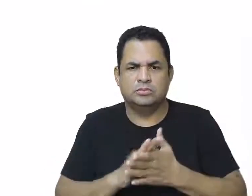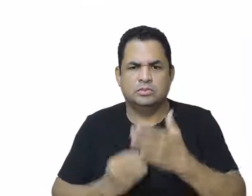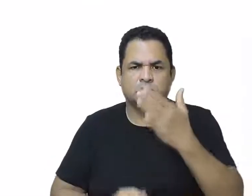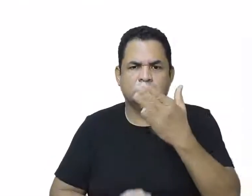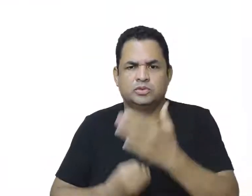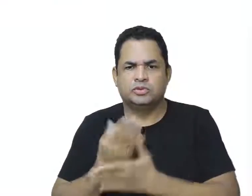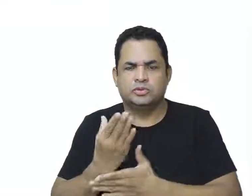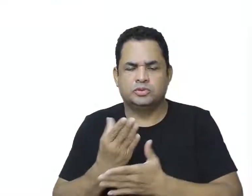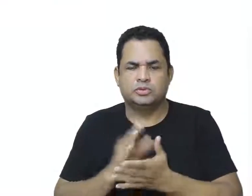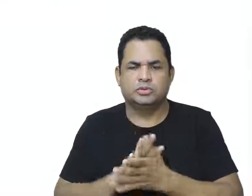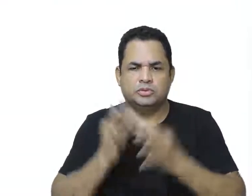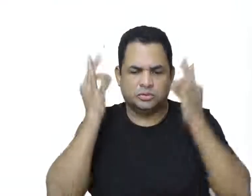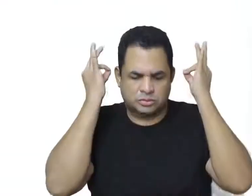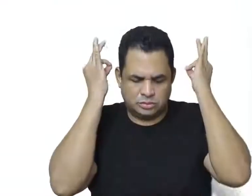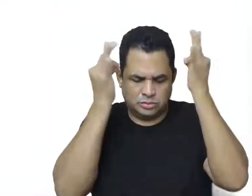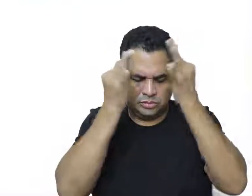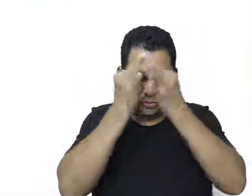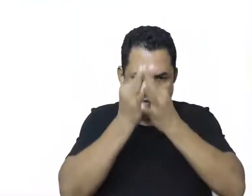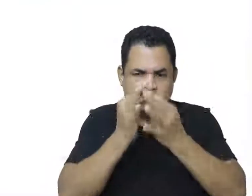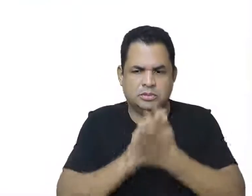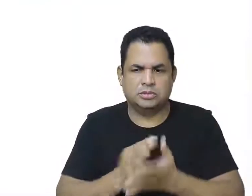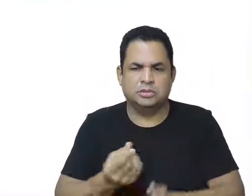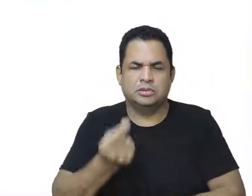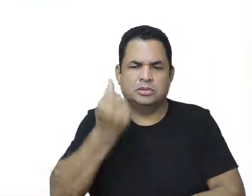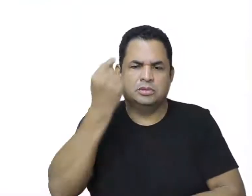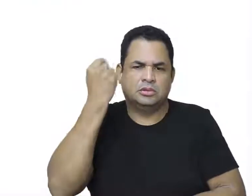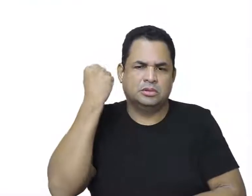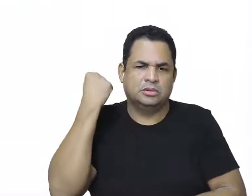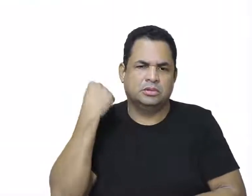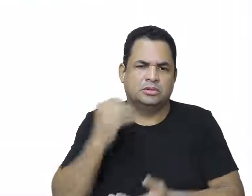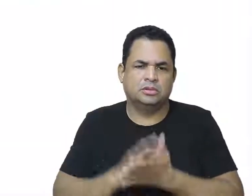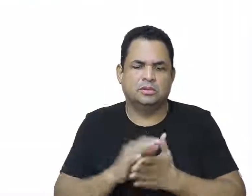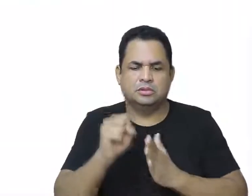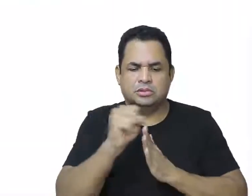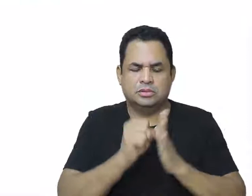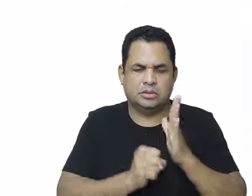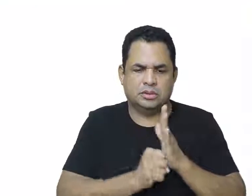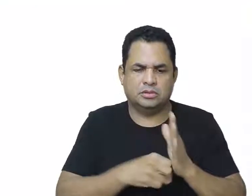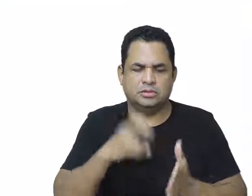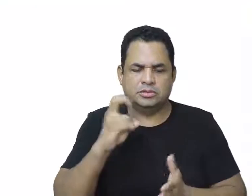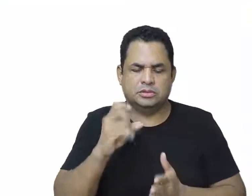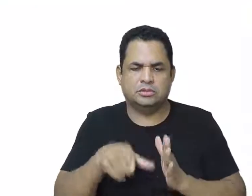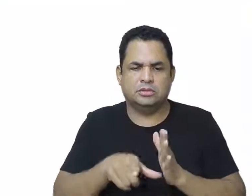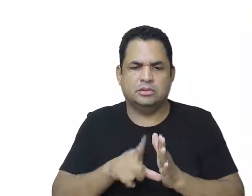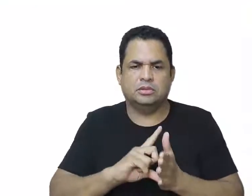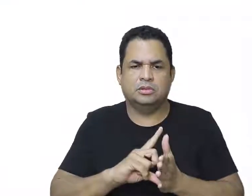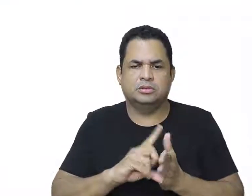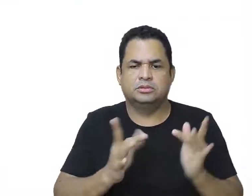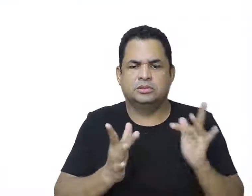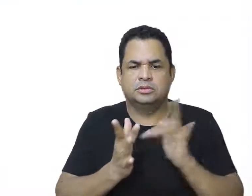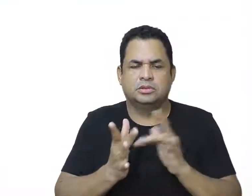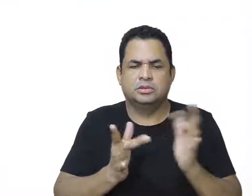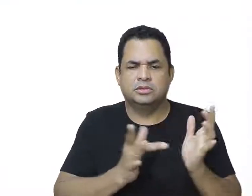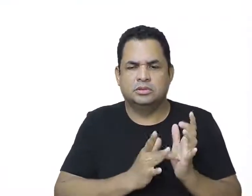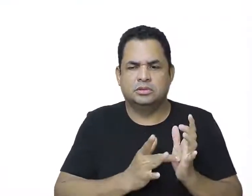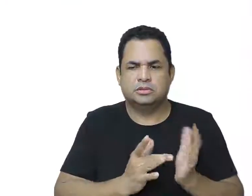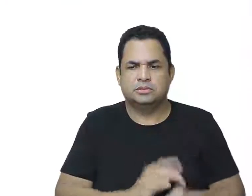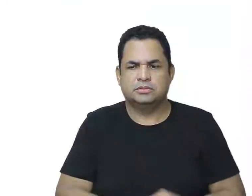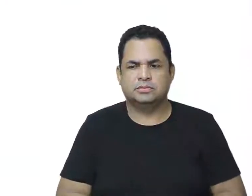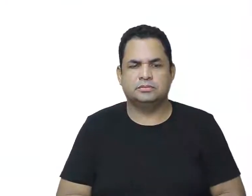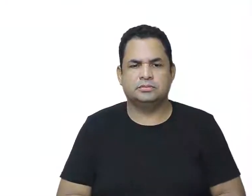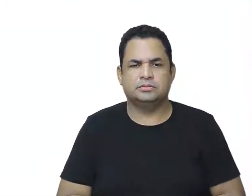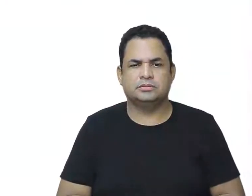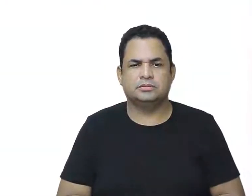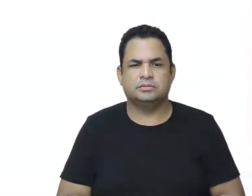aonde, gente? Na Grécia, no século V a.C. Gravem isso daí também,